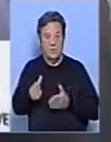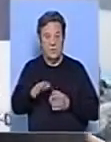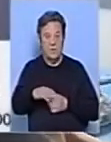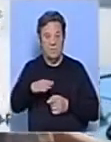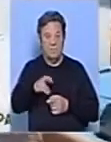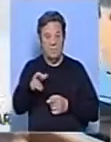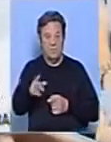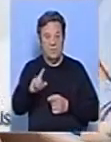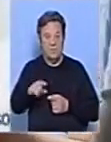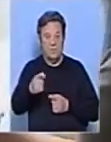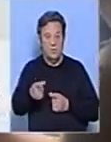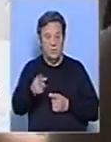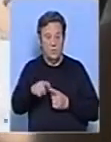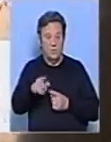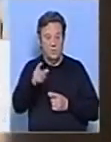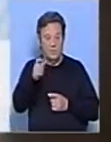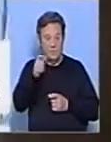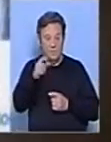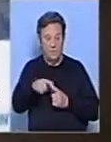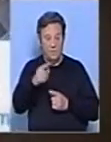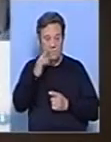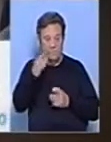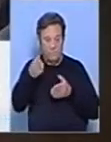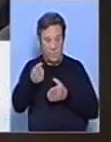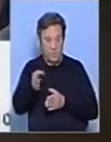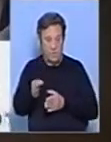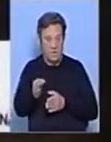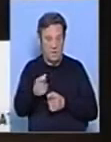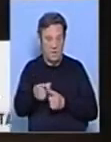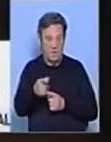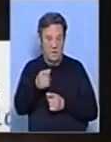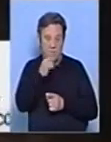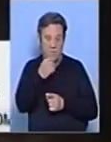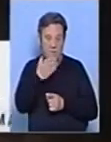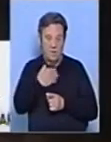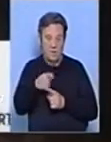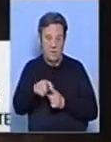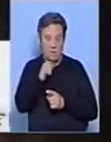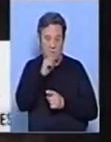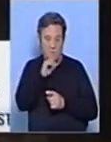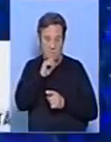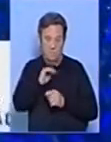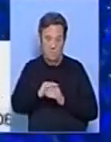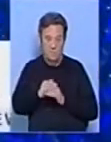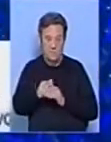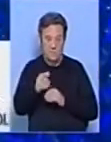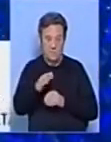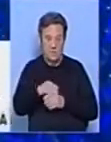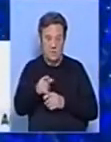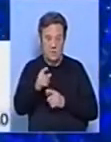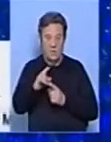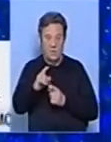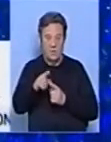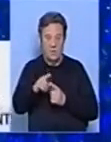recurso à ultrassonografia focada. Vai-nos permitir permeabilizar através de ondas